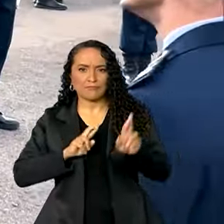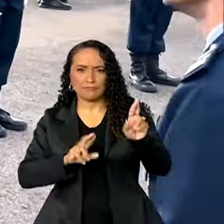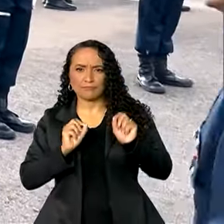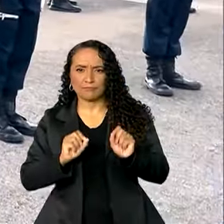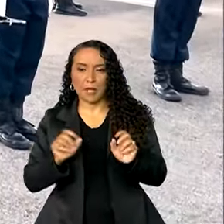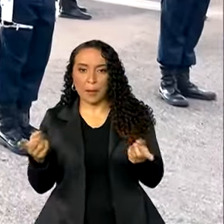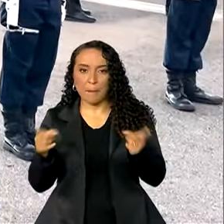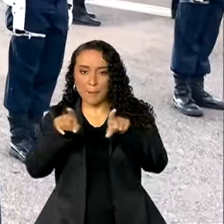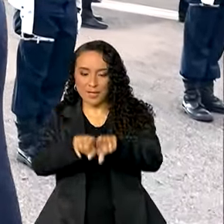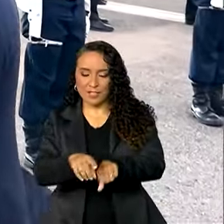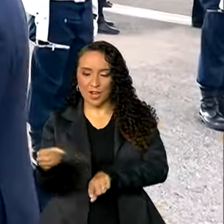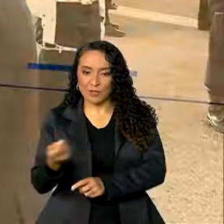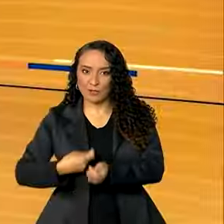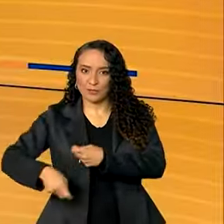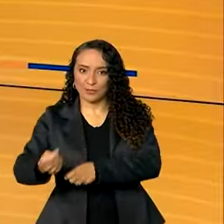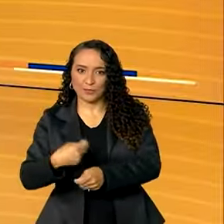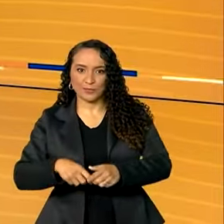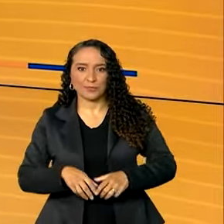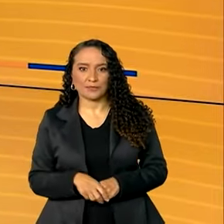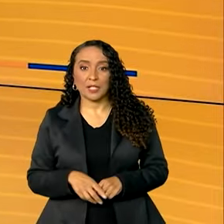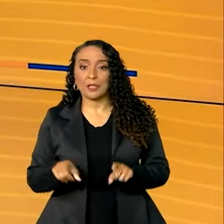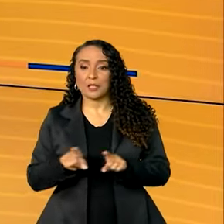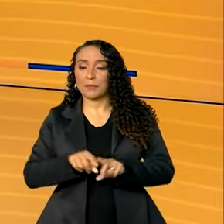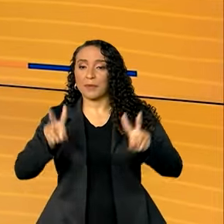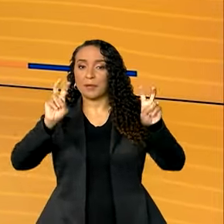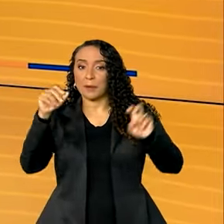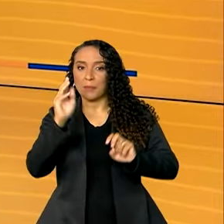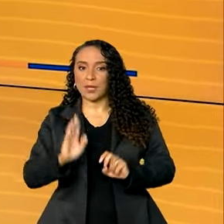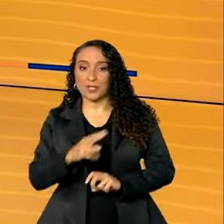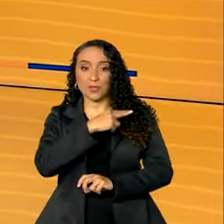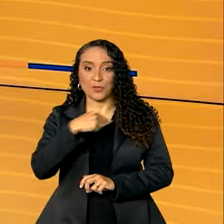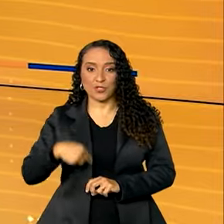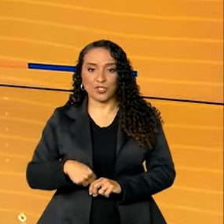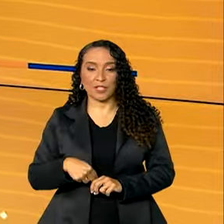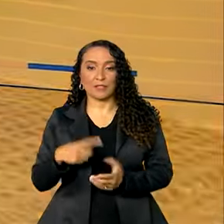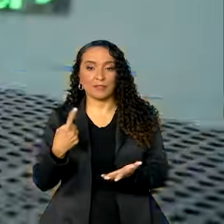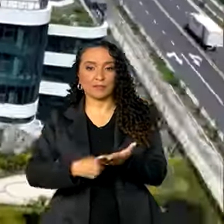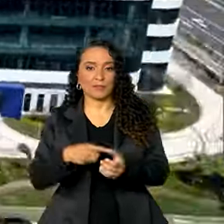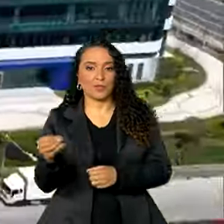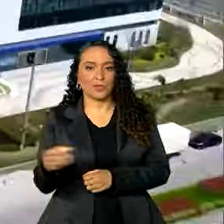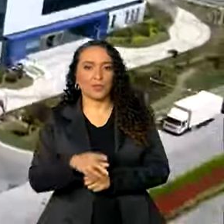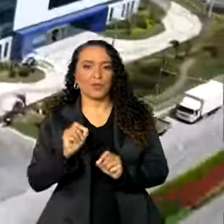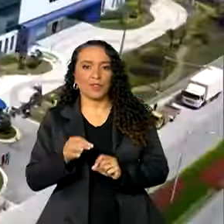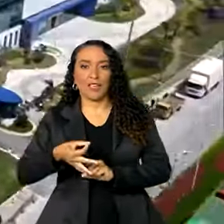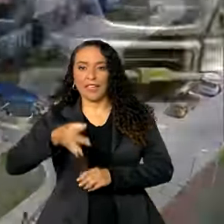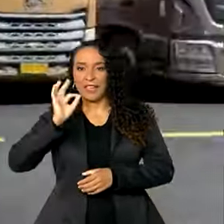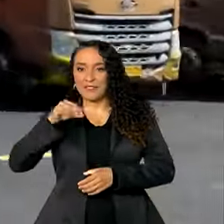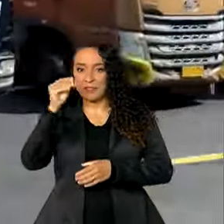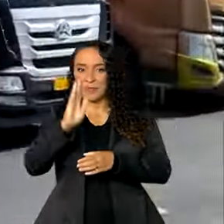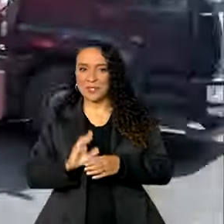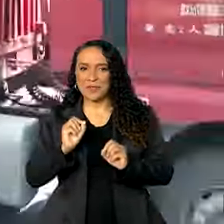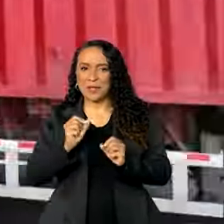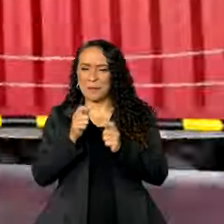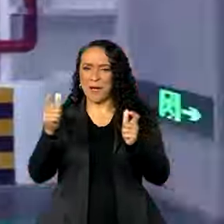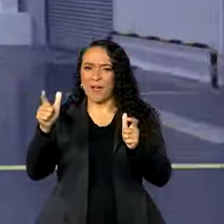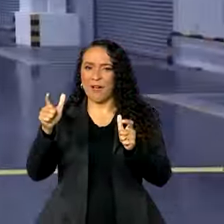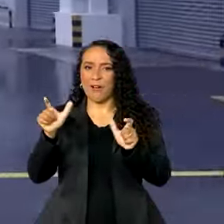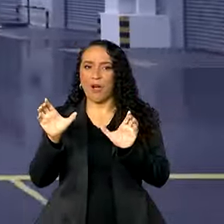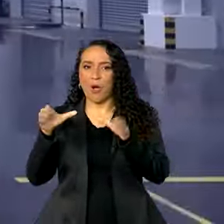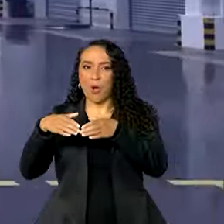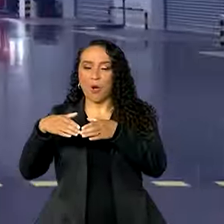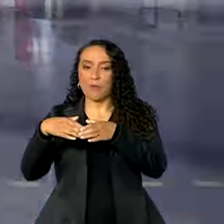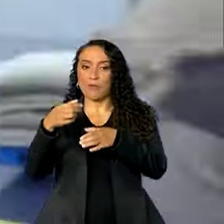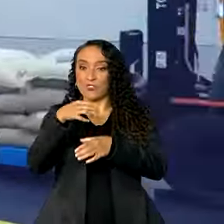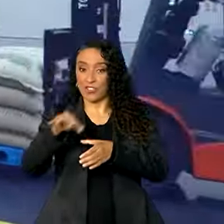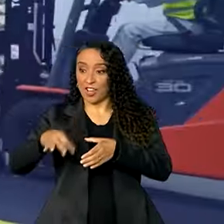novas parcerias comerciais. Ainda sobre Brasil e China, novo acordo leva o café brasileiro para a maior rede de